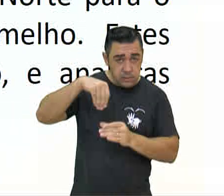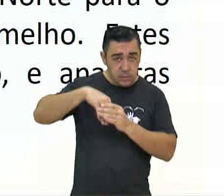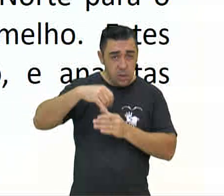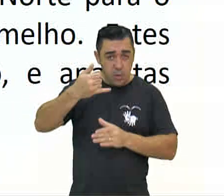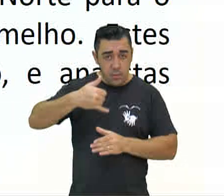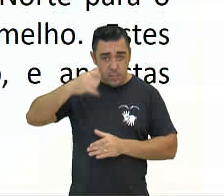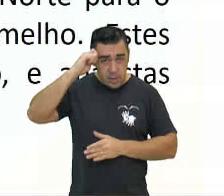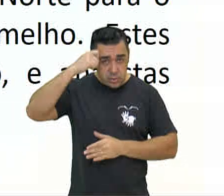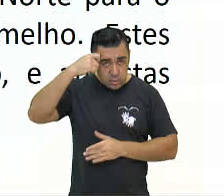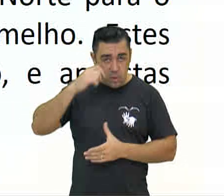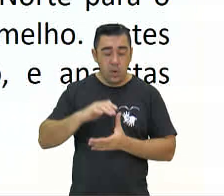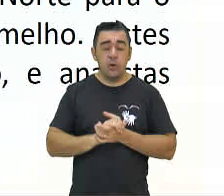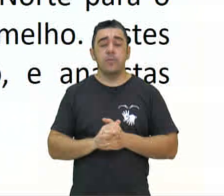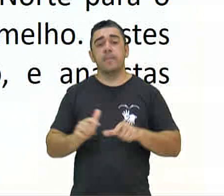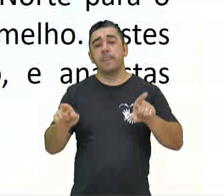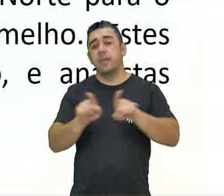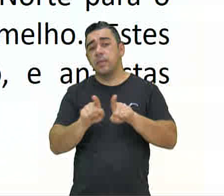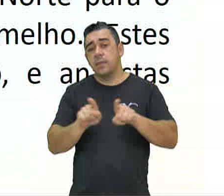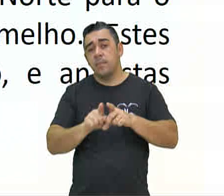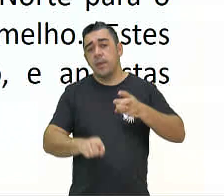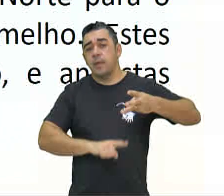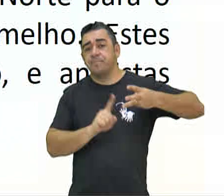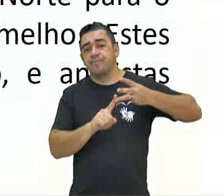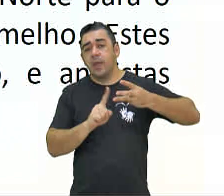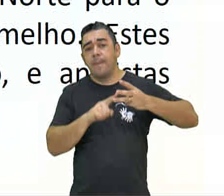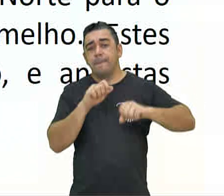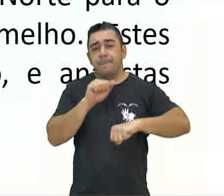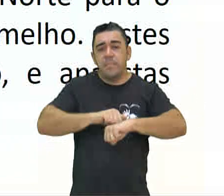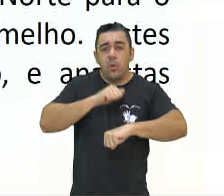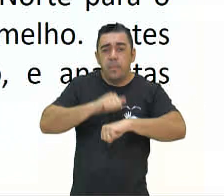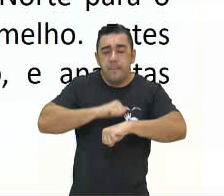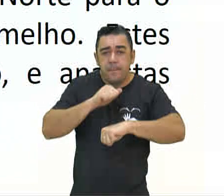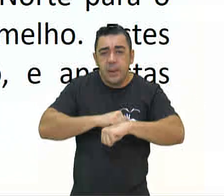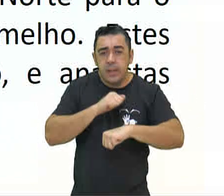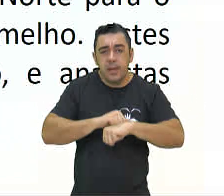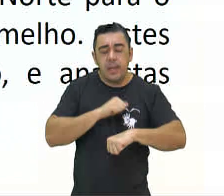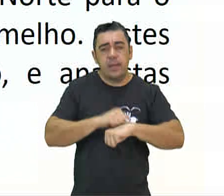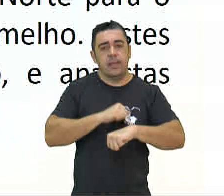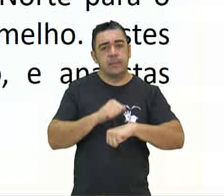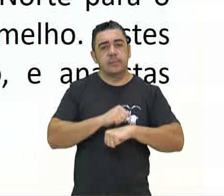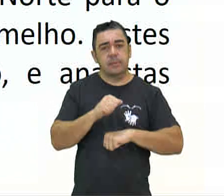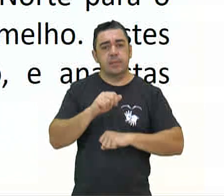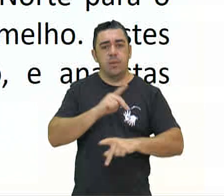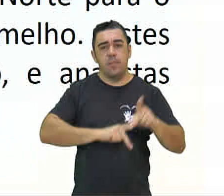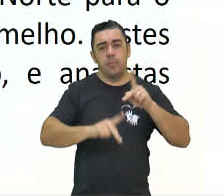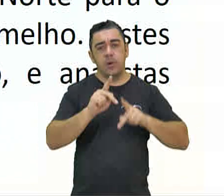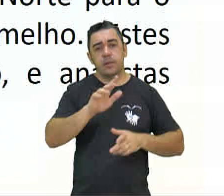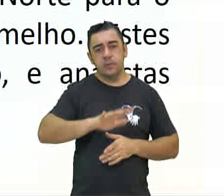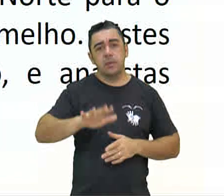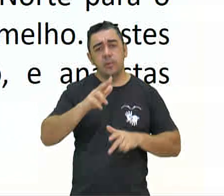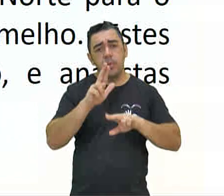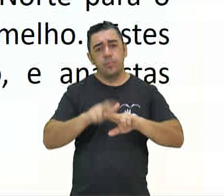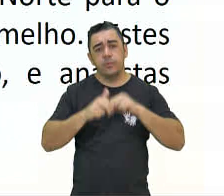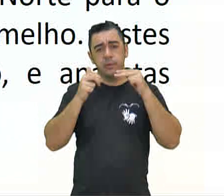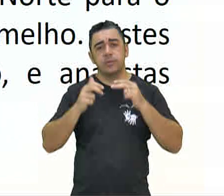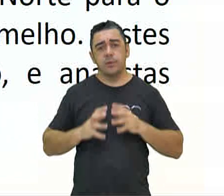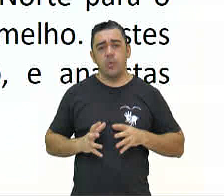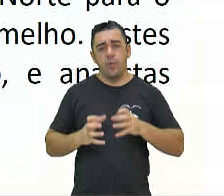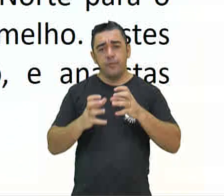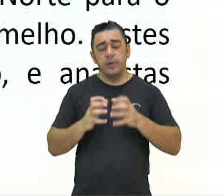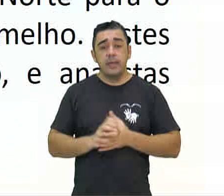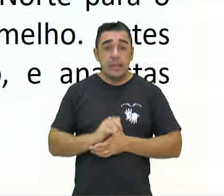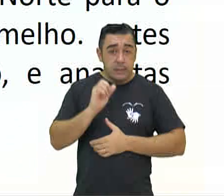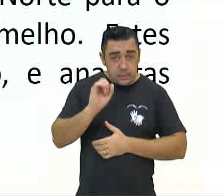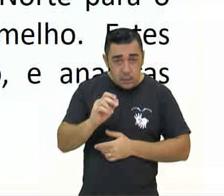região e a questão da pobreza. Isto gera, é claro, conflito. Se a população estivesse